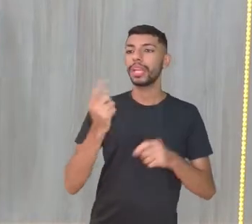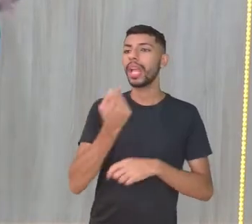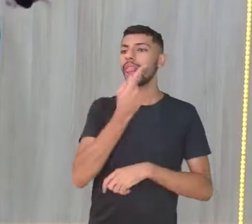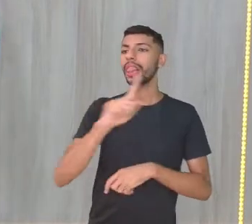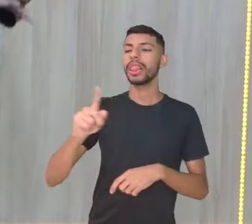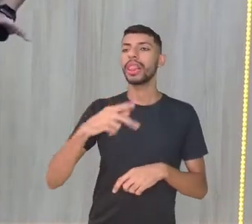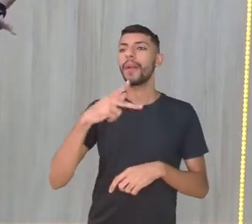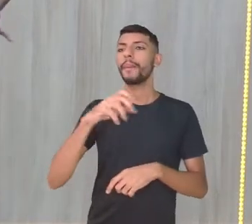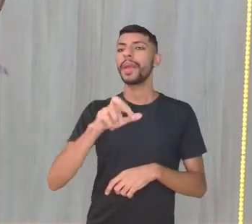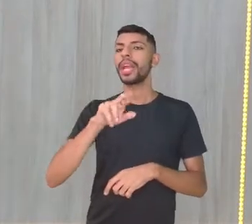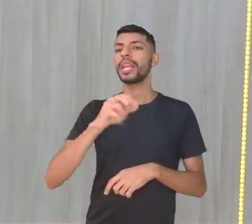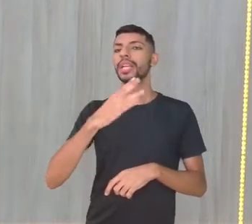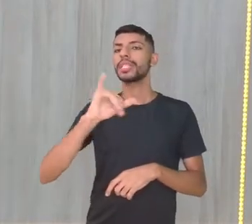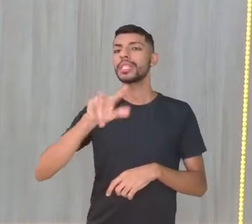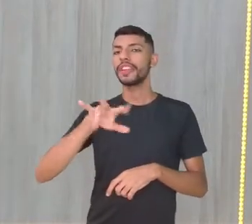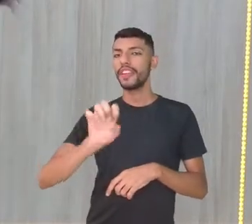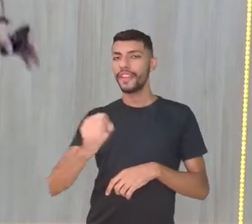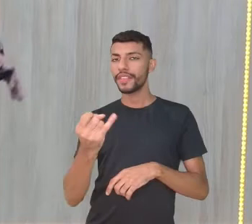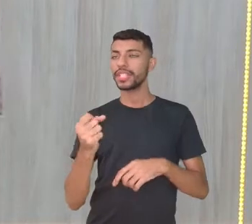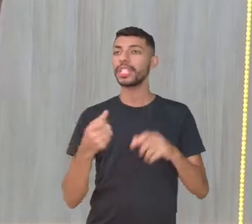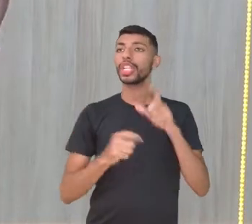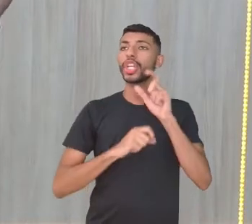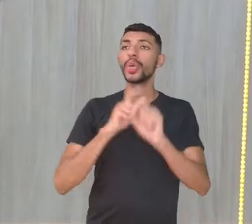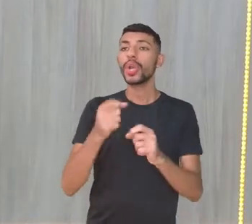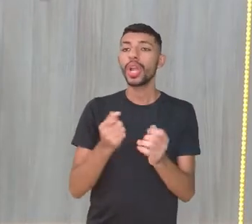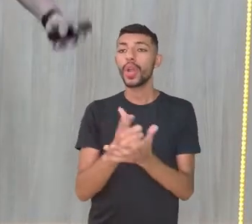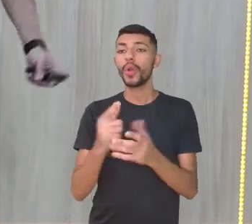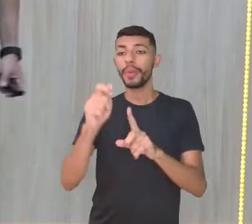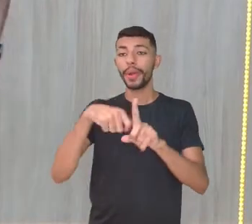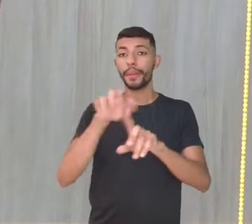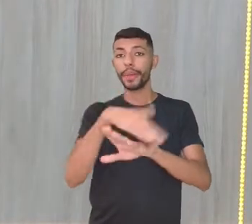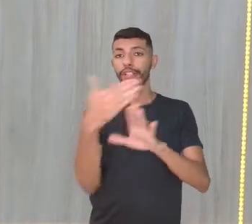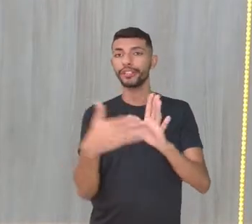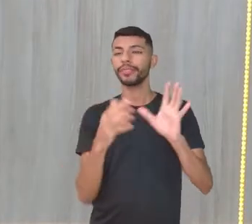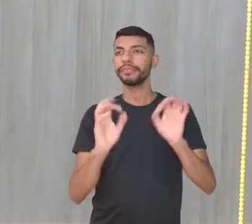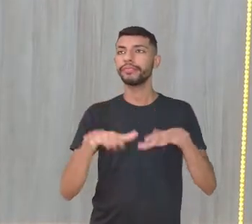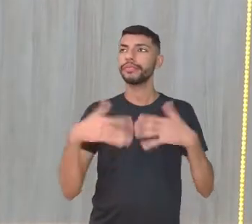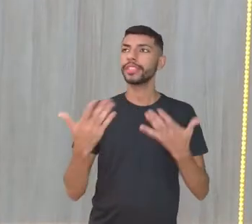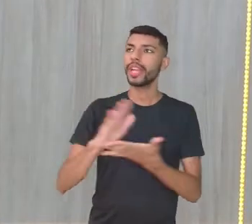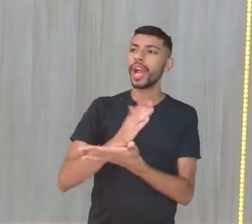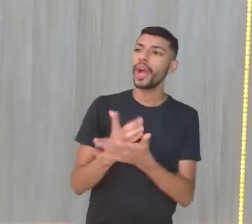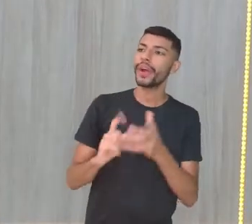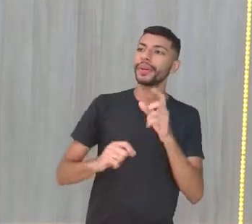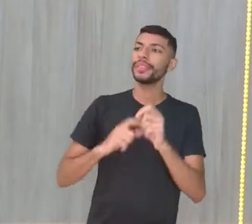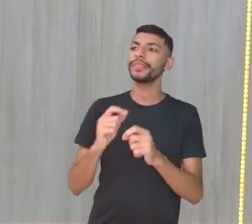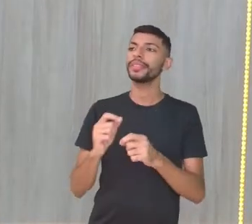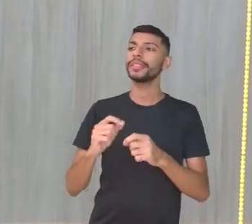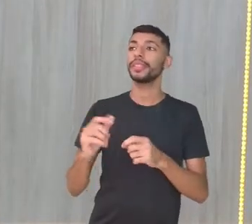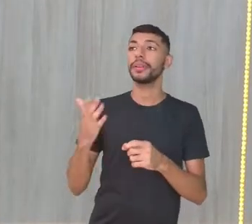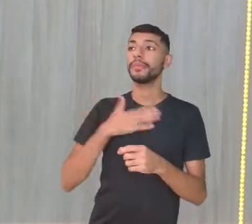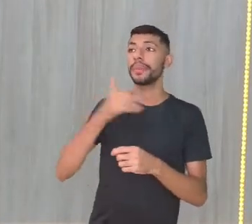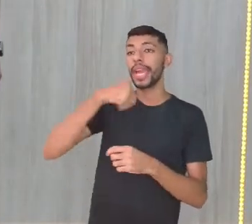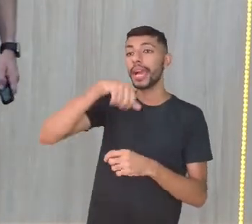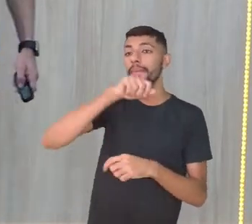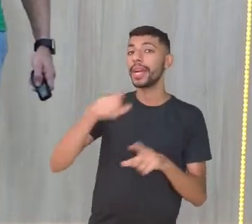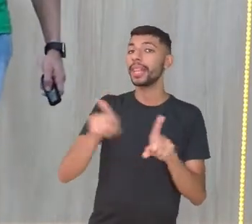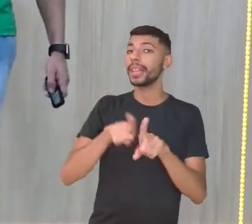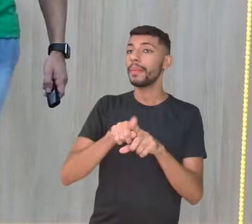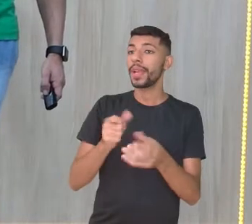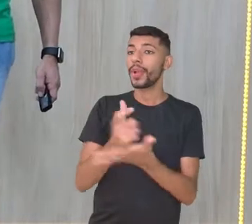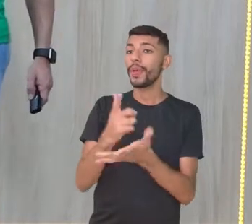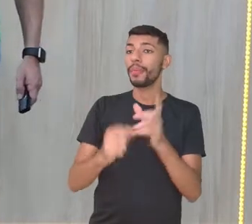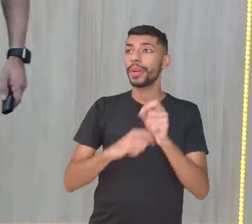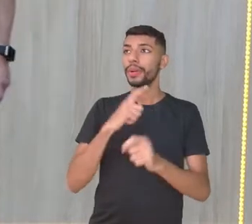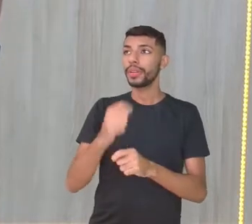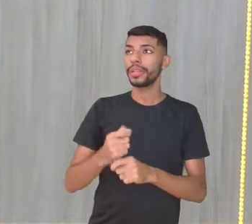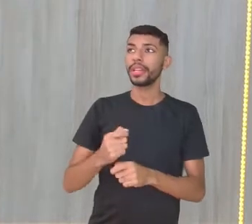E compra a quantidade do mês. E aí os perecíveis, né? Como legumes e verduras. Minha mãe também compra carne a